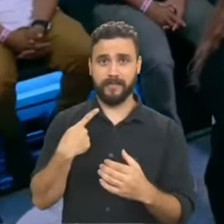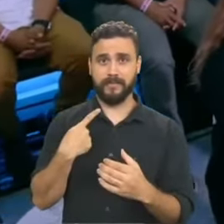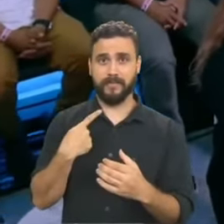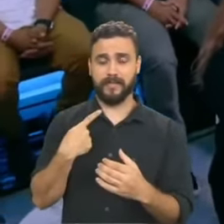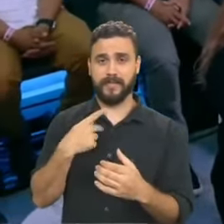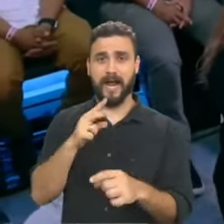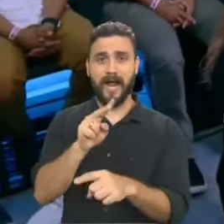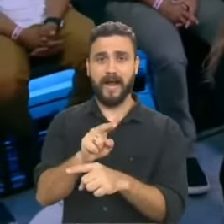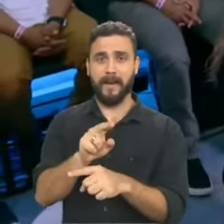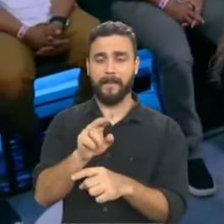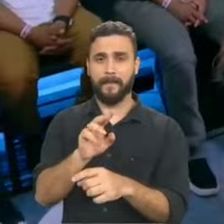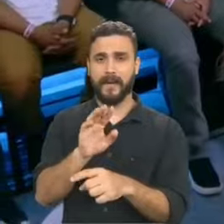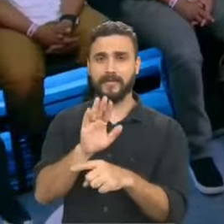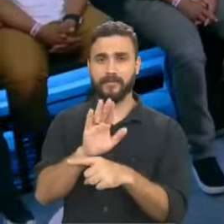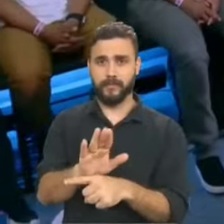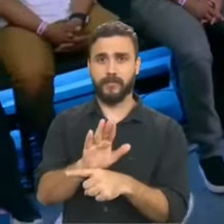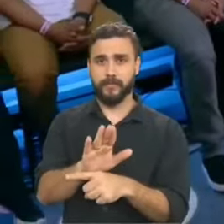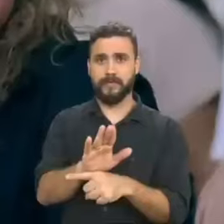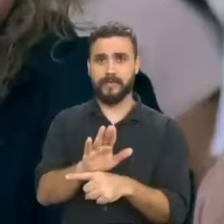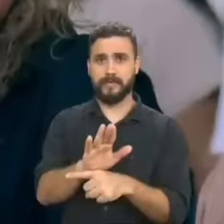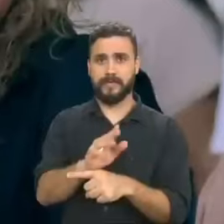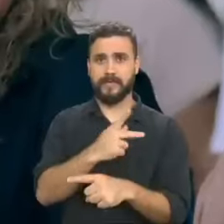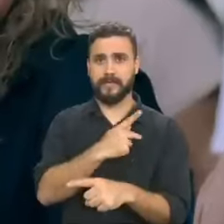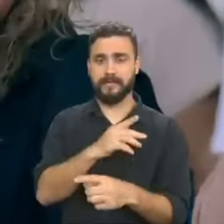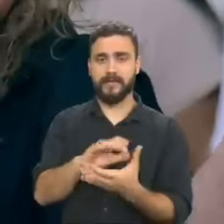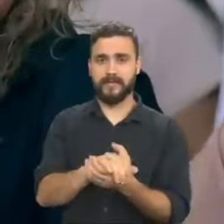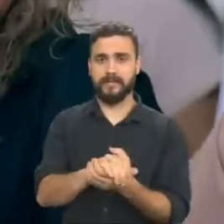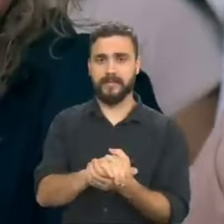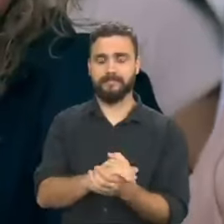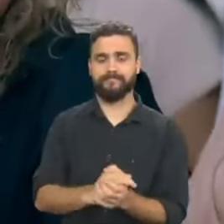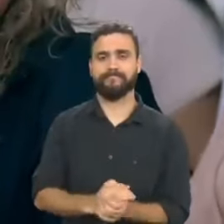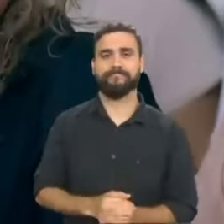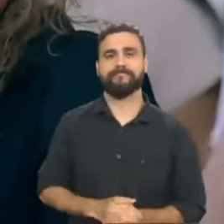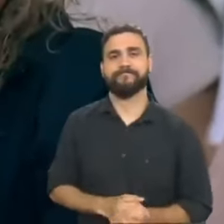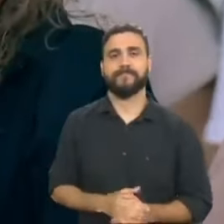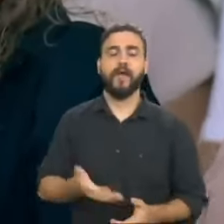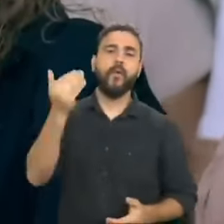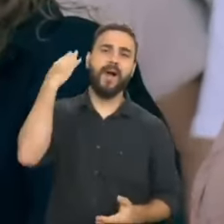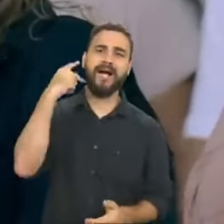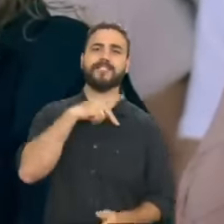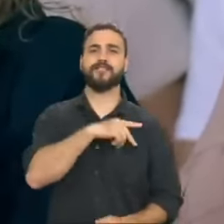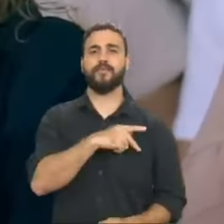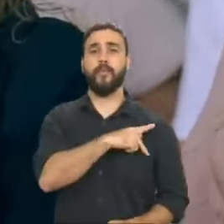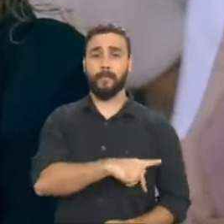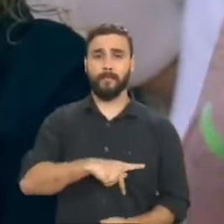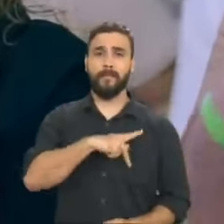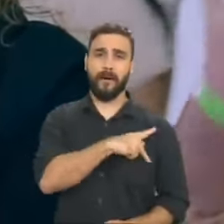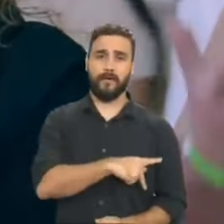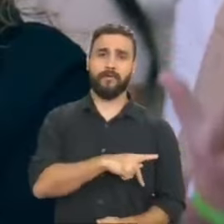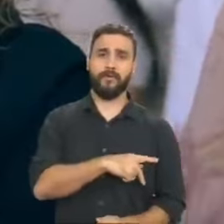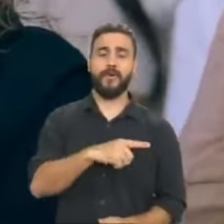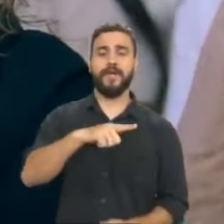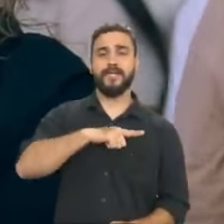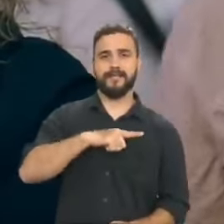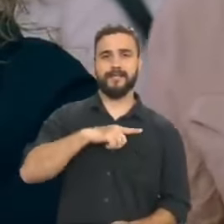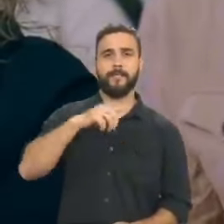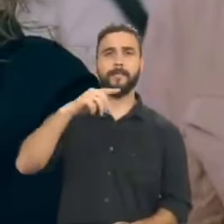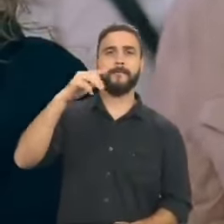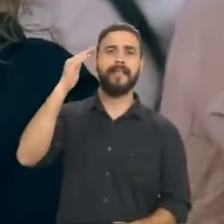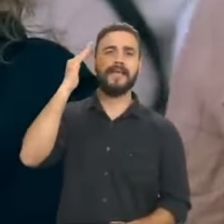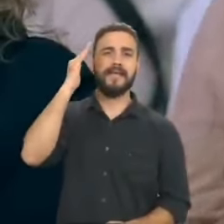a cultura pagã de seu tempo. Ele teve, né, uma sabedoria para lidar nessas situações. Um